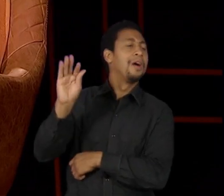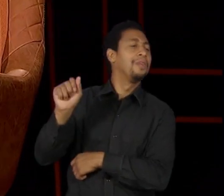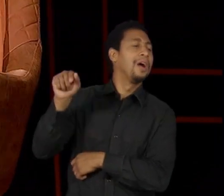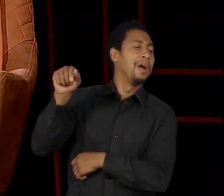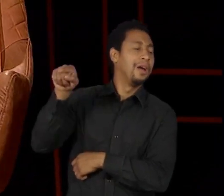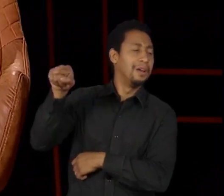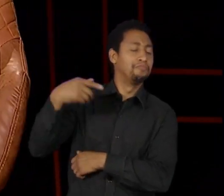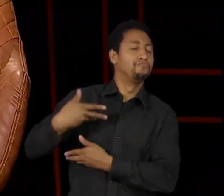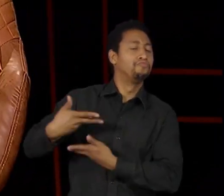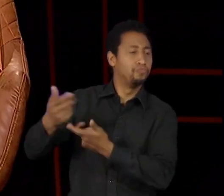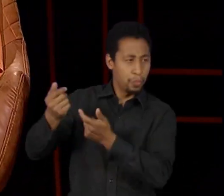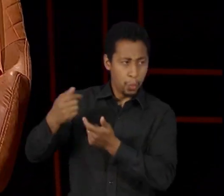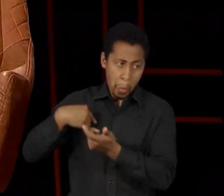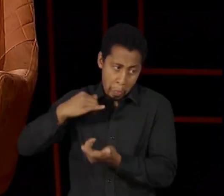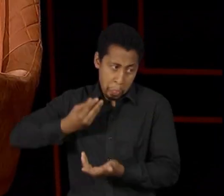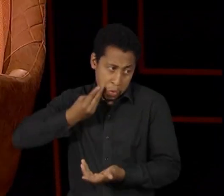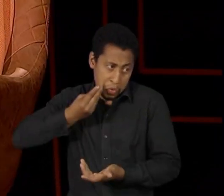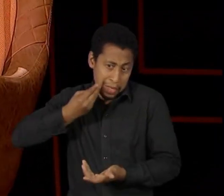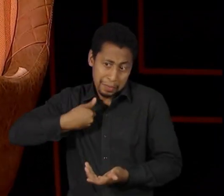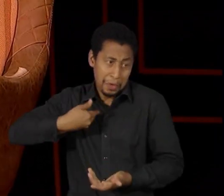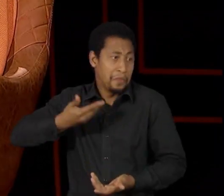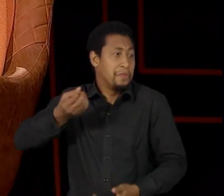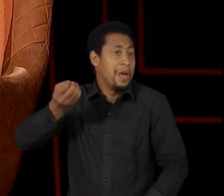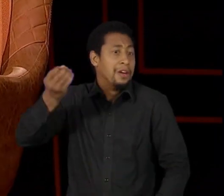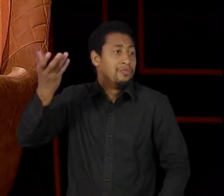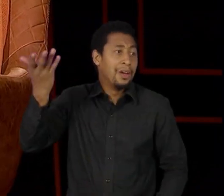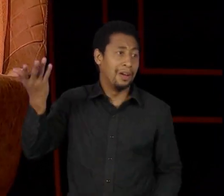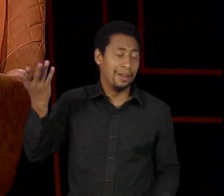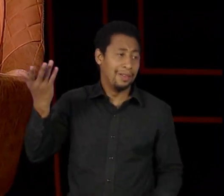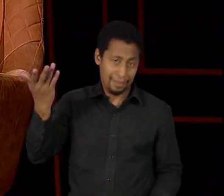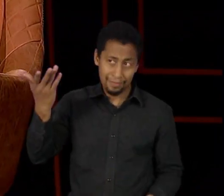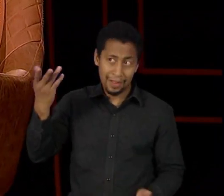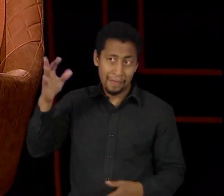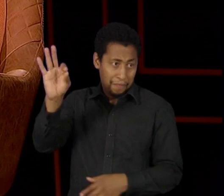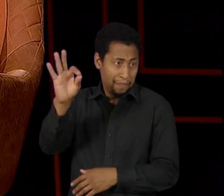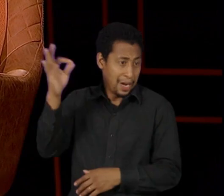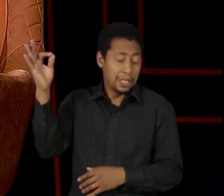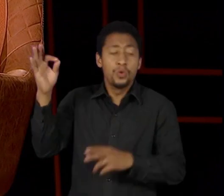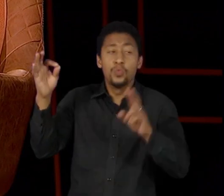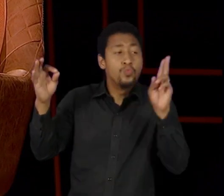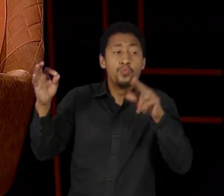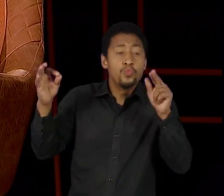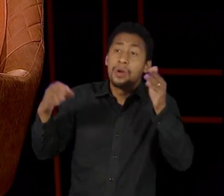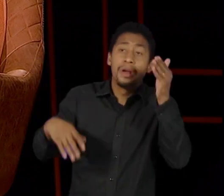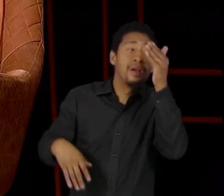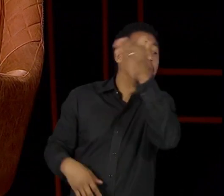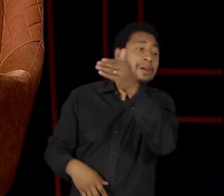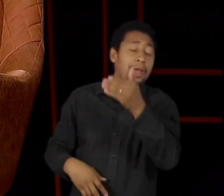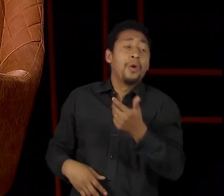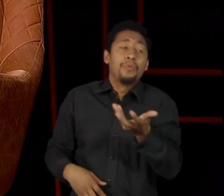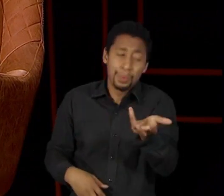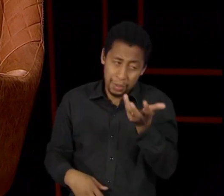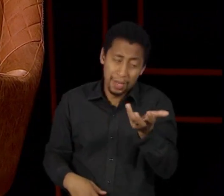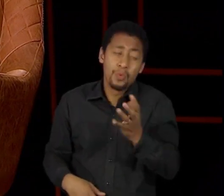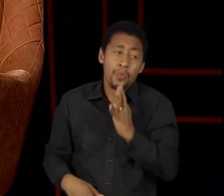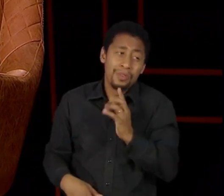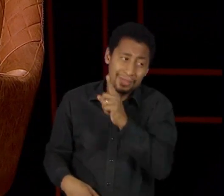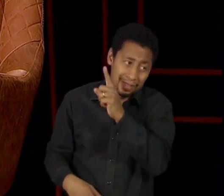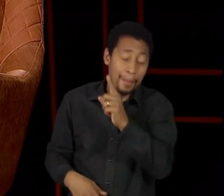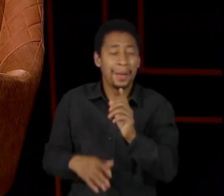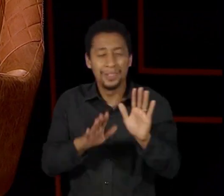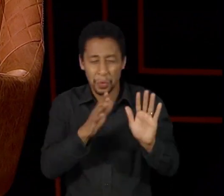de sair do país, nunca fui na França, adoraria ir, não sei o quê, parerê, blá, blá, blá, mas tinha que ficar 1 mês